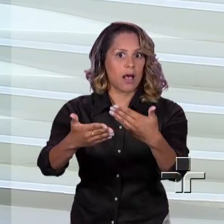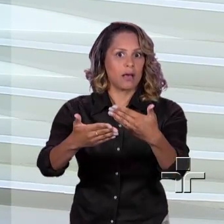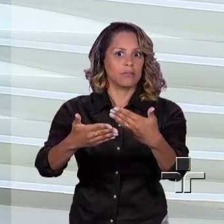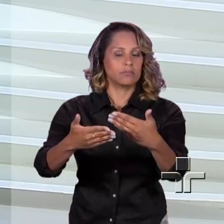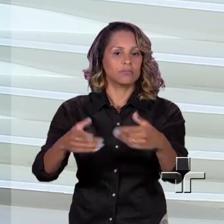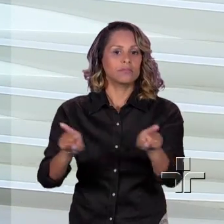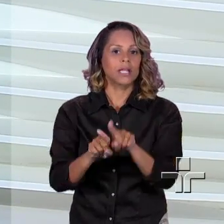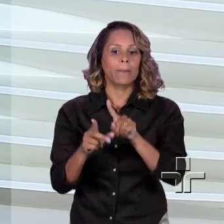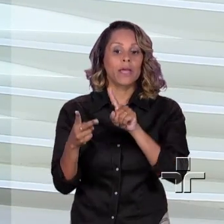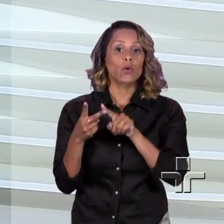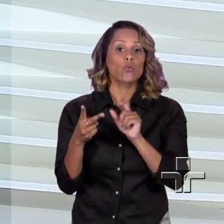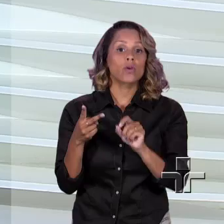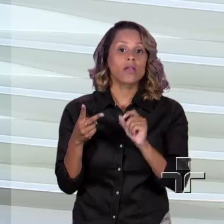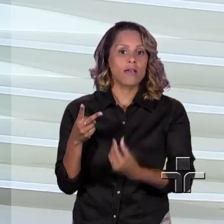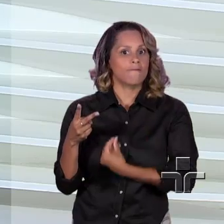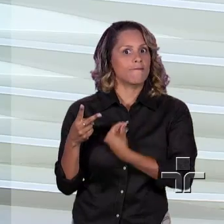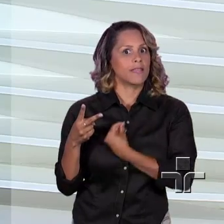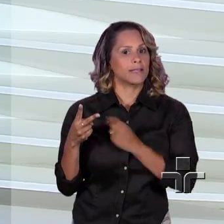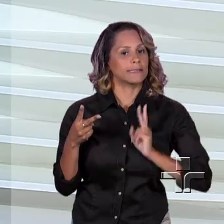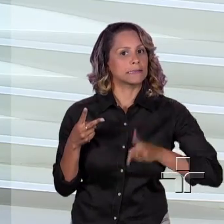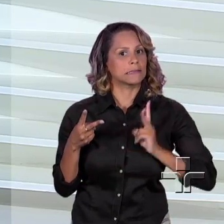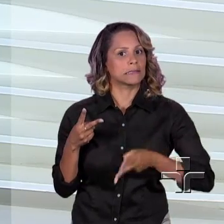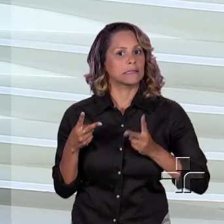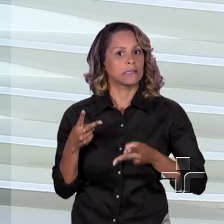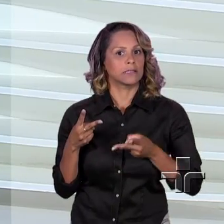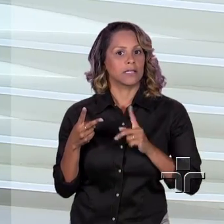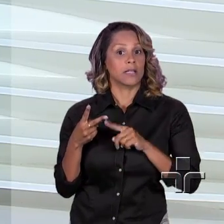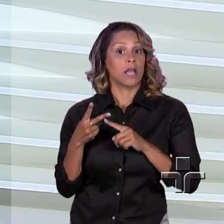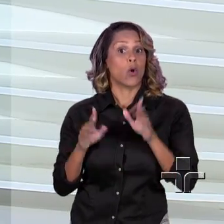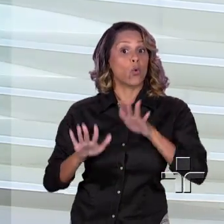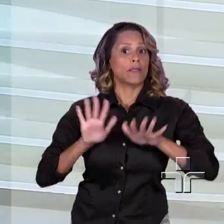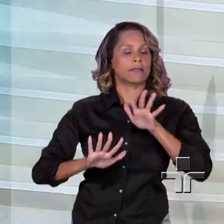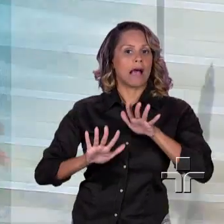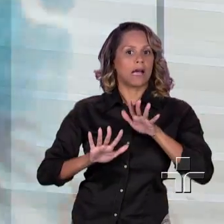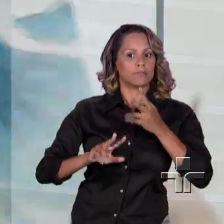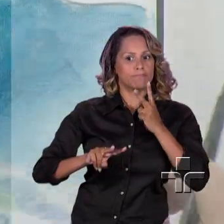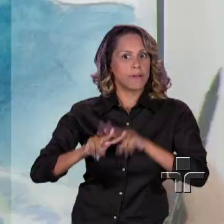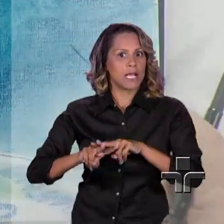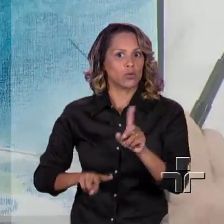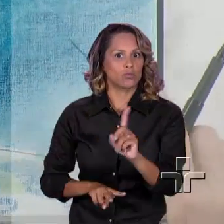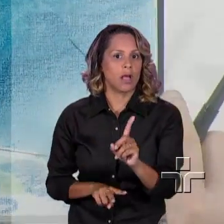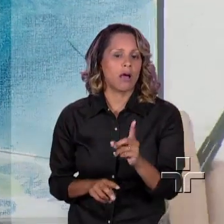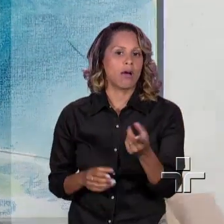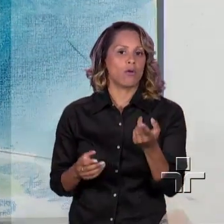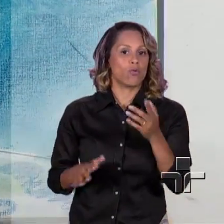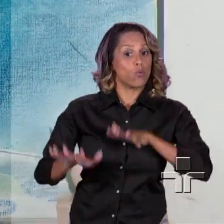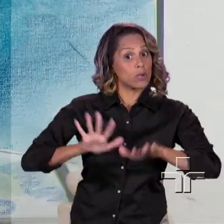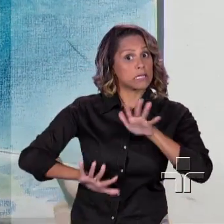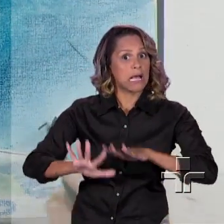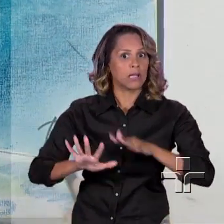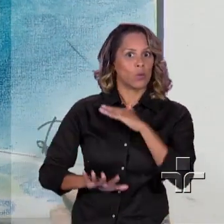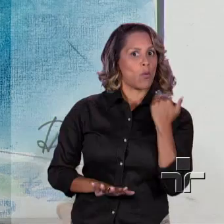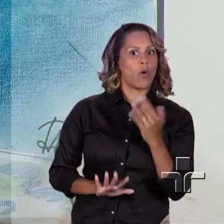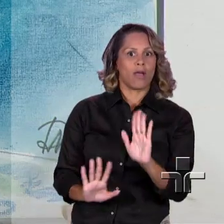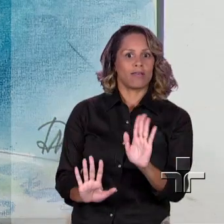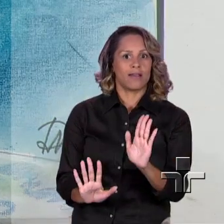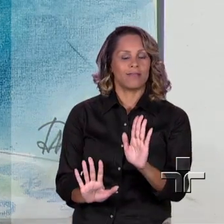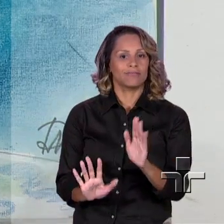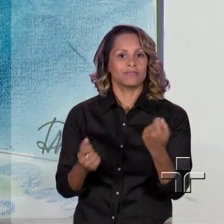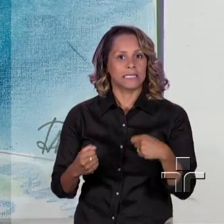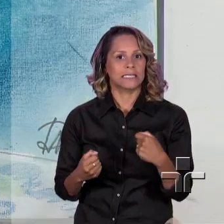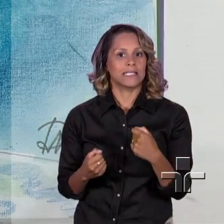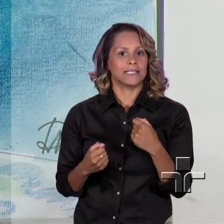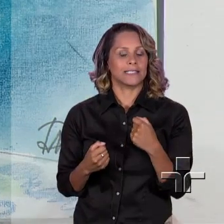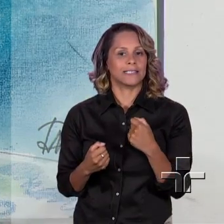é sobreviver, não ser preso, e torturado e morto. Então, é nesse momento, é justamente quando esse debate começa a circular